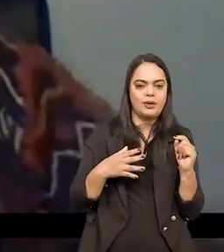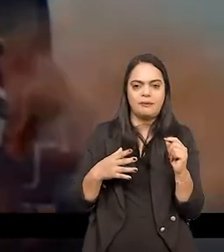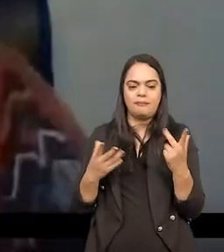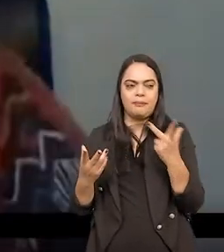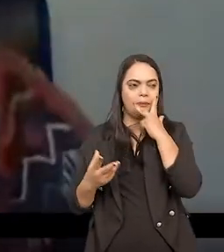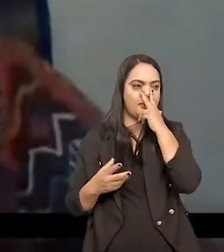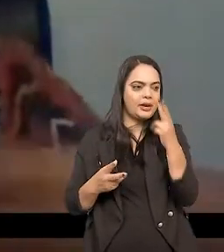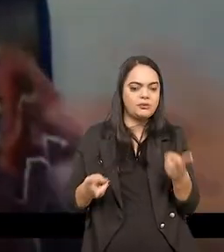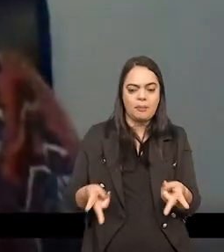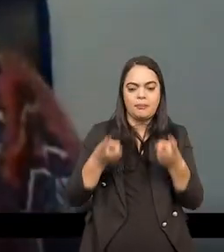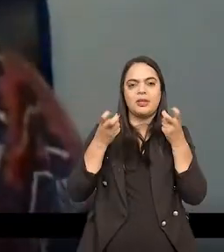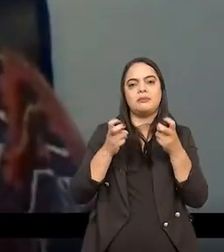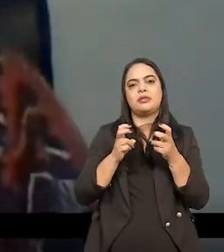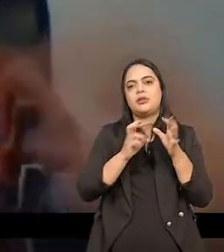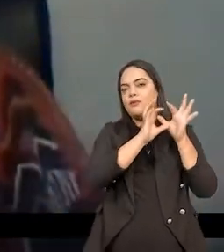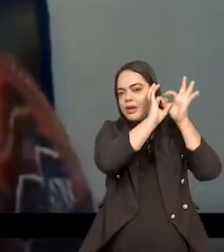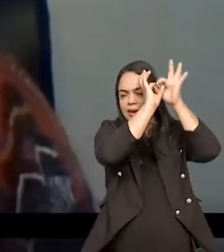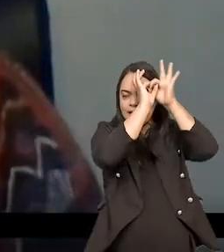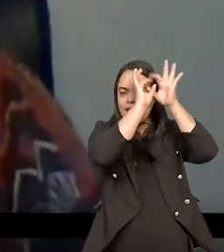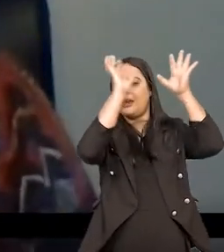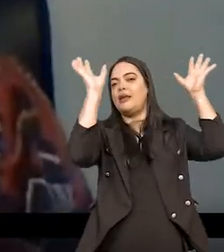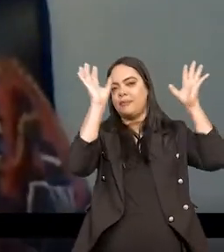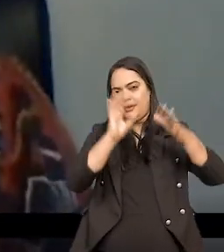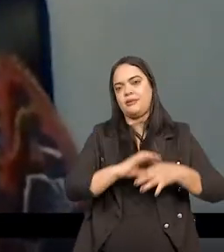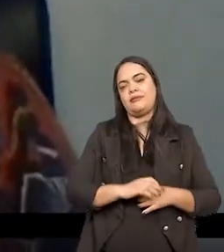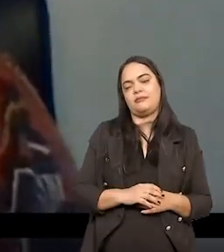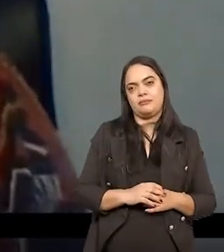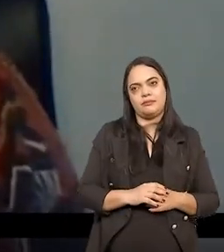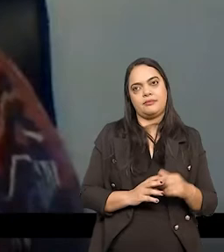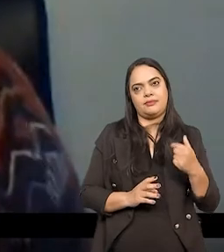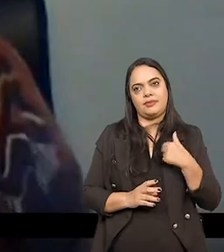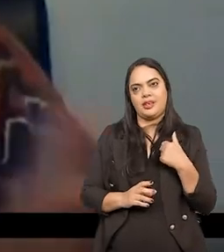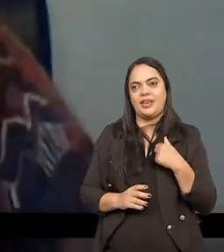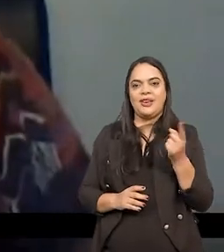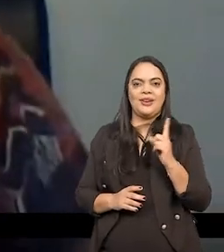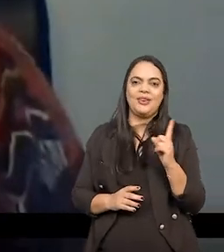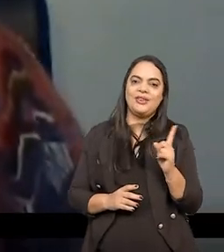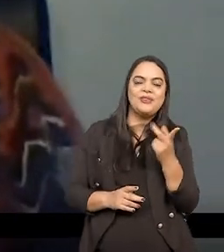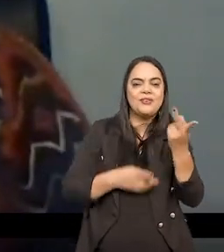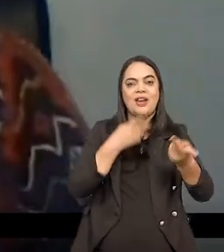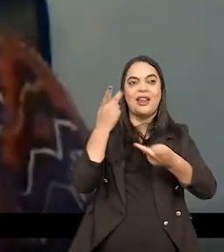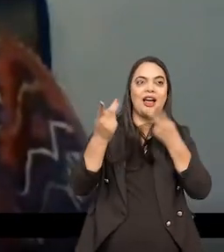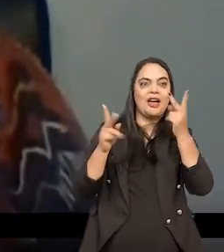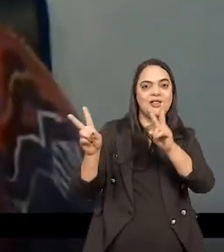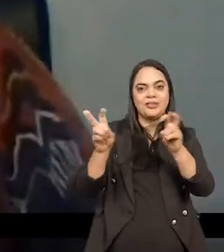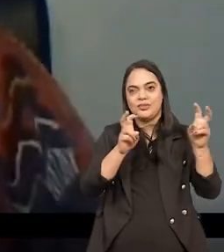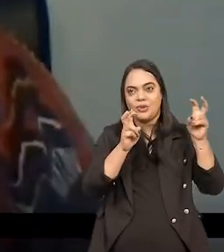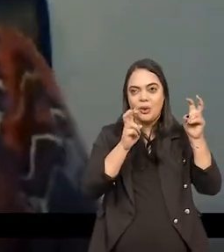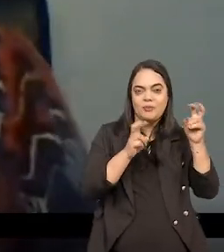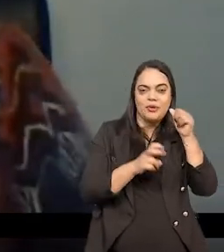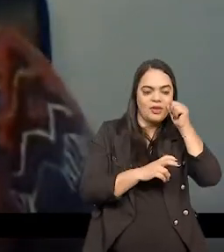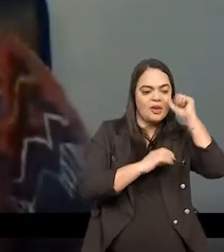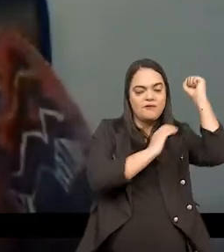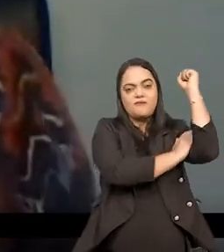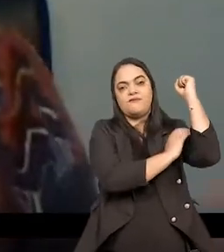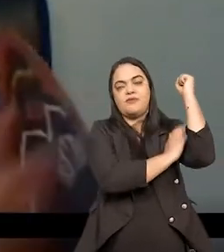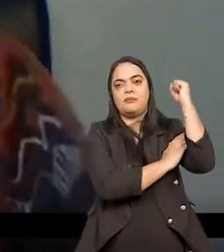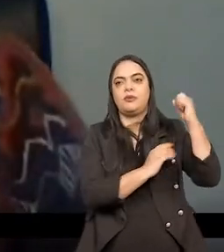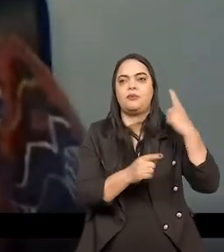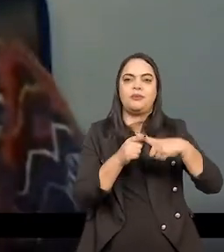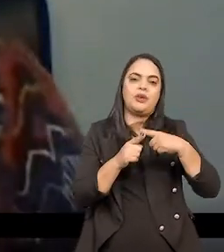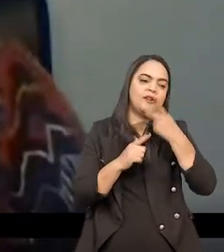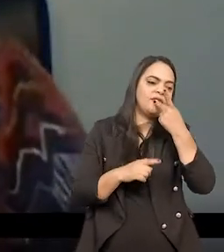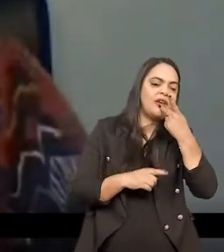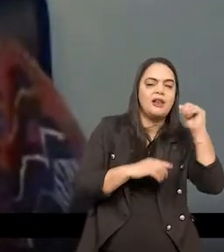mais liberal, ou enfim, né, aí eu não vou colocar muitas caixinhas, de um feminismo mais exclusivo, de que, né, quando se fala de feminismo,